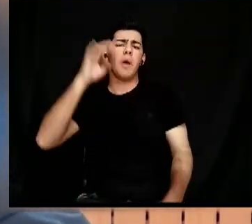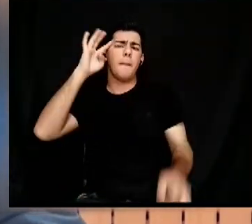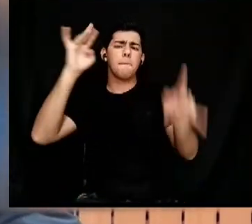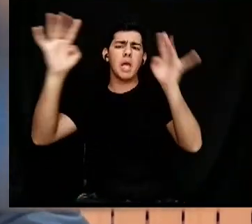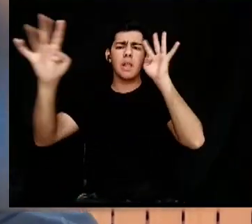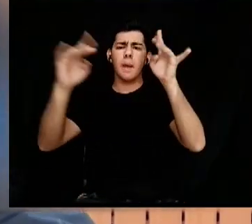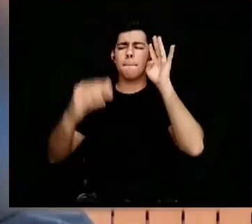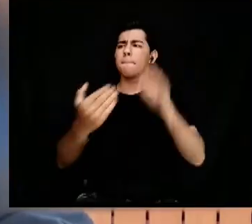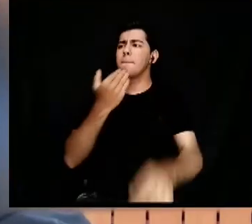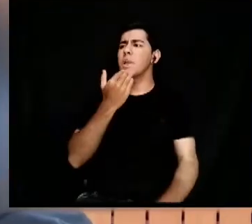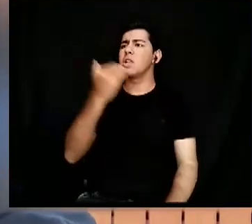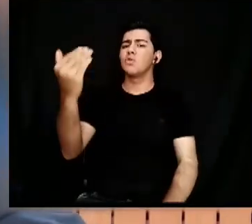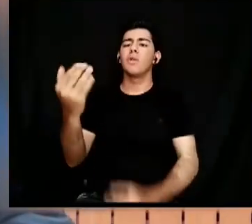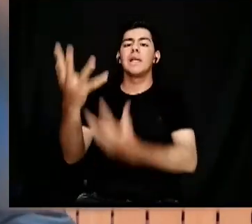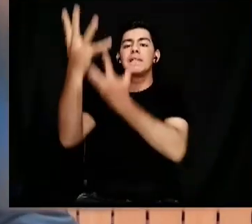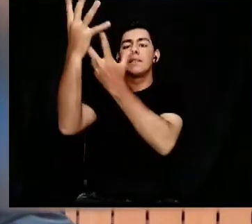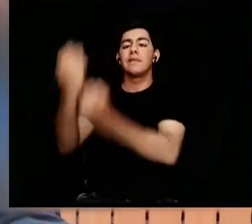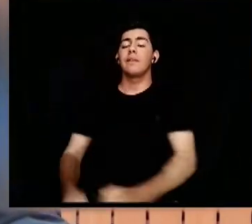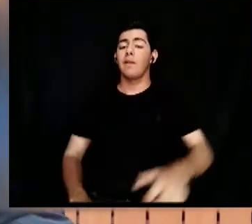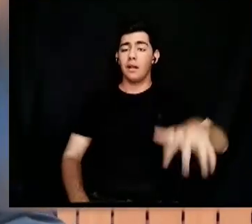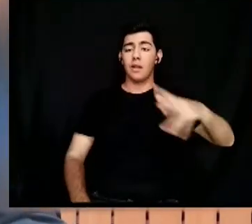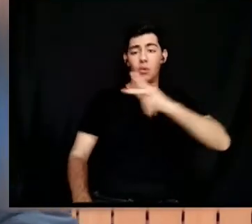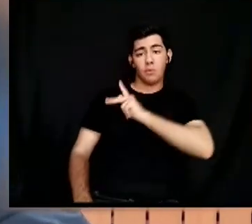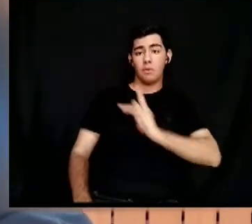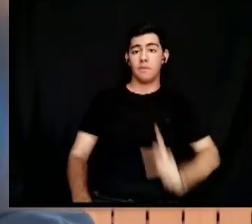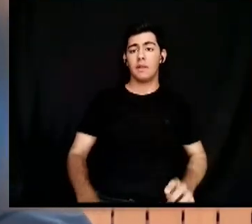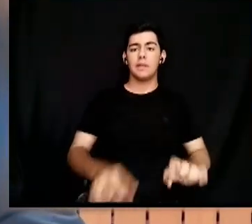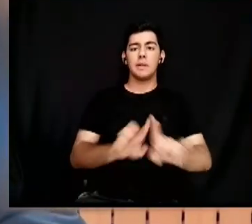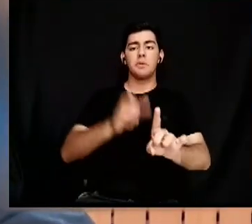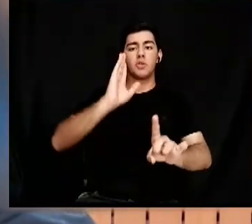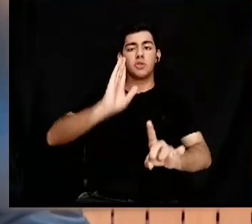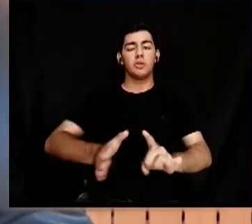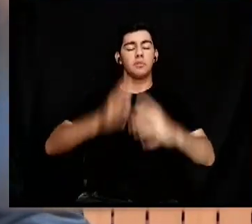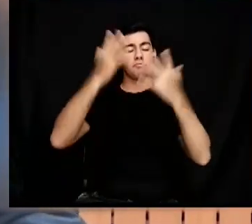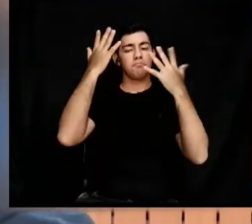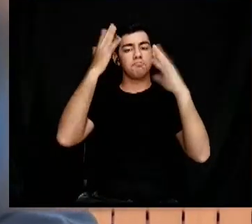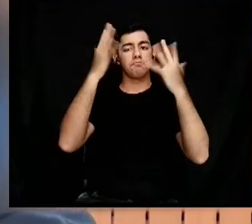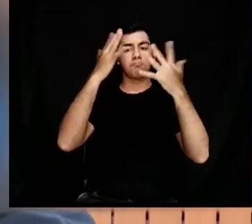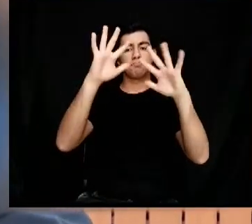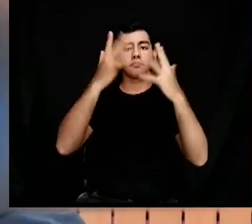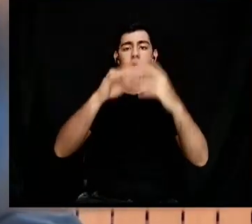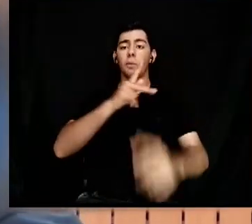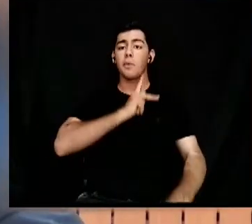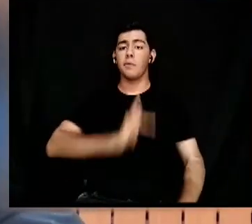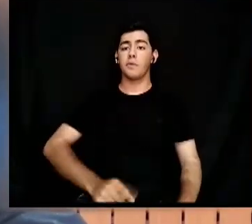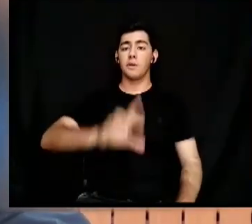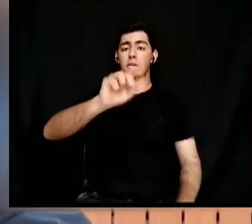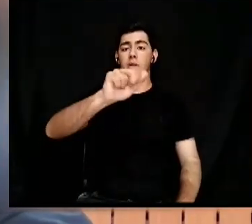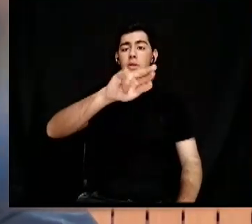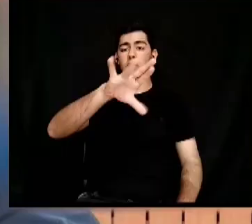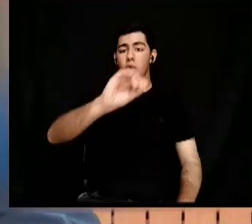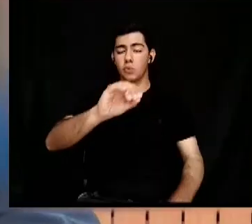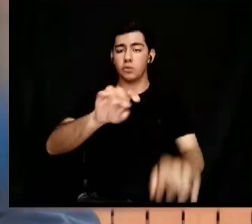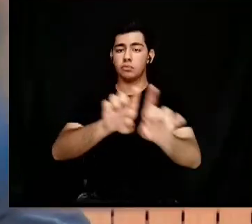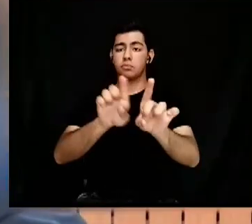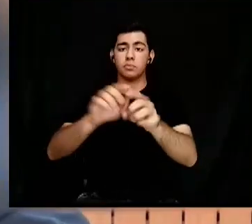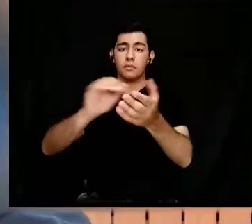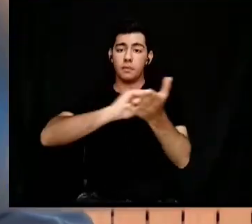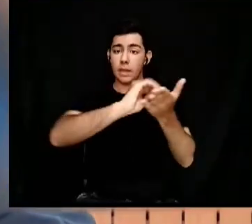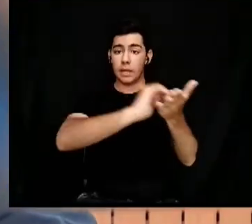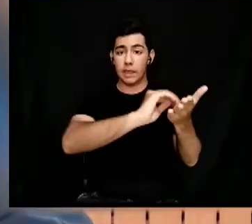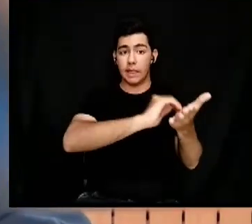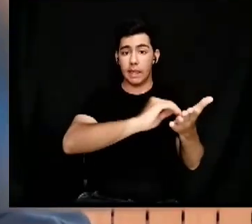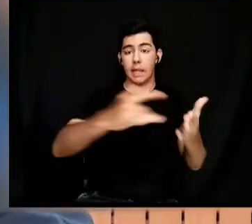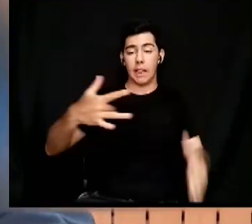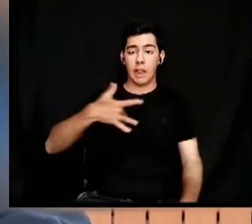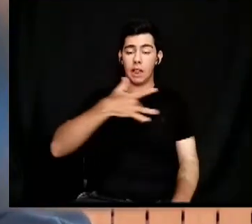nosso prefeito. Já parabenizo o prefeito Dário Saad, todo o seu staff, Secretaria de Saúde, da pessoa do